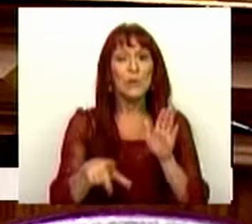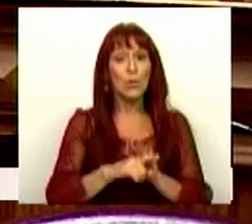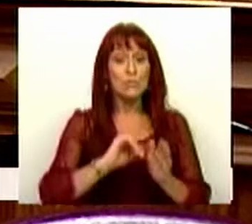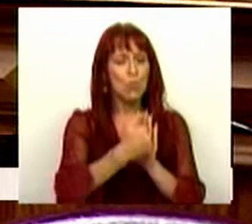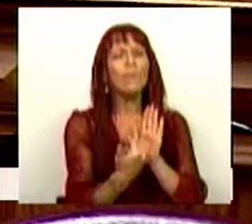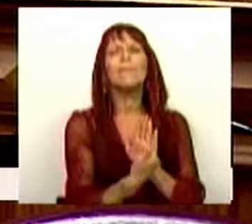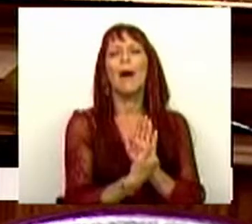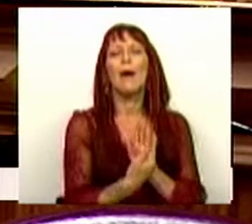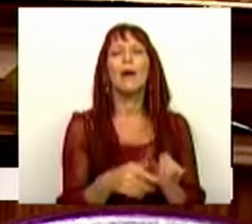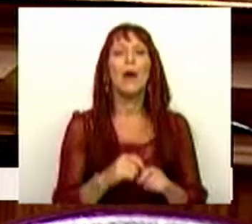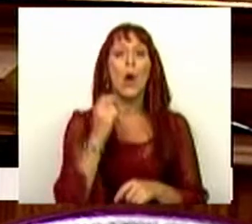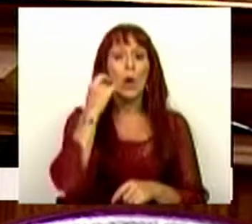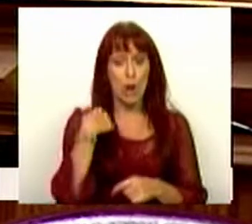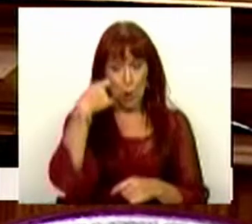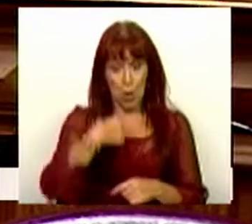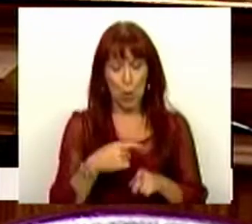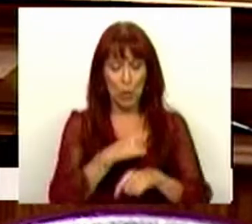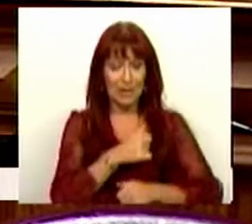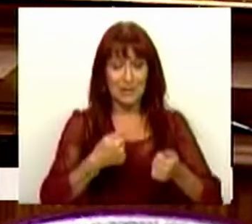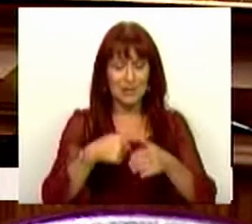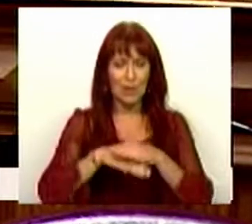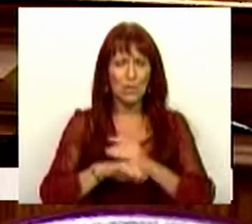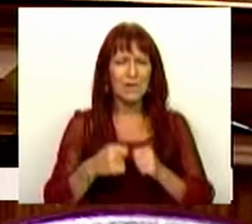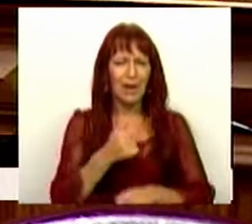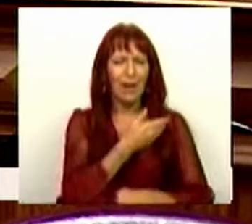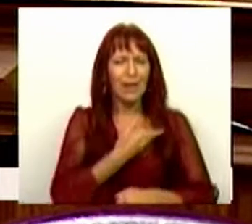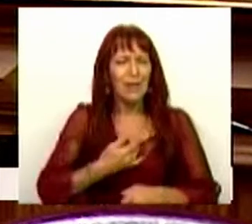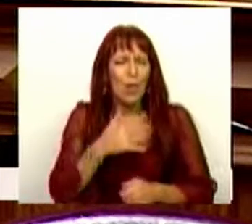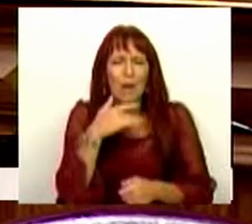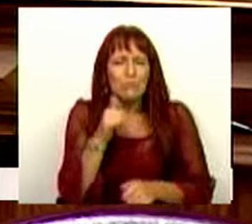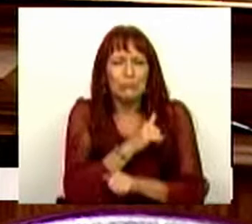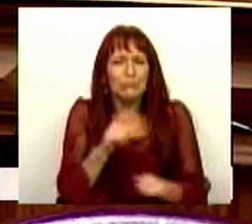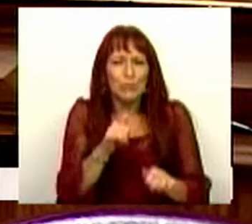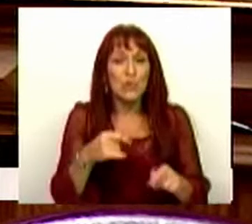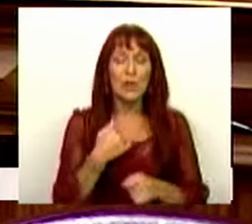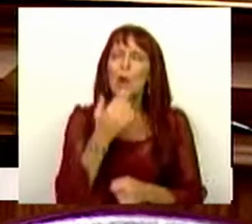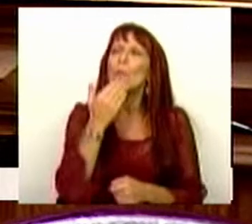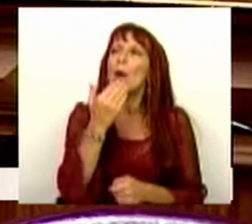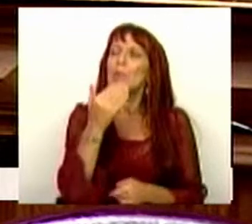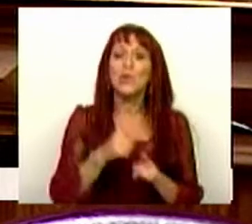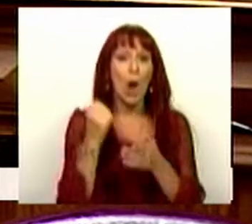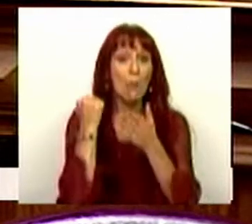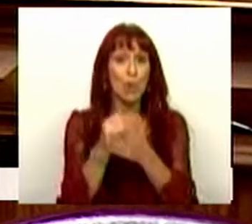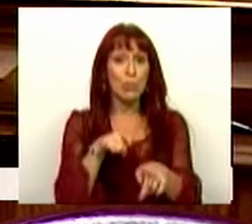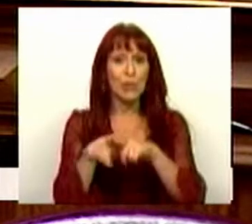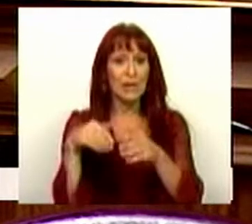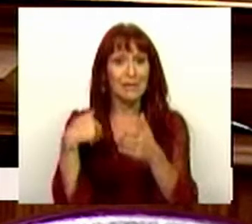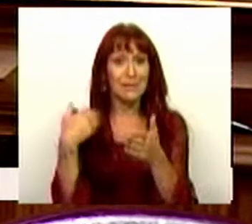constitucional. Como homem da Guarda, dessa terra antiga, farta e bela, a minha gratidão ao apoio